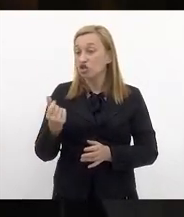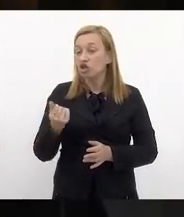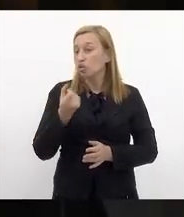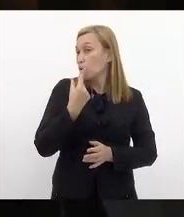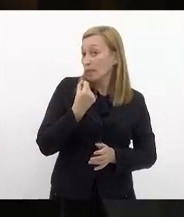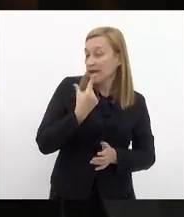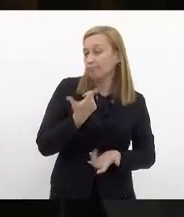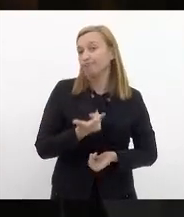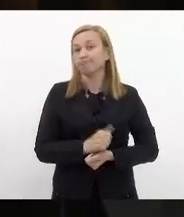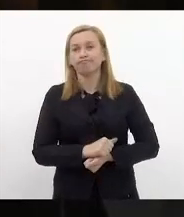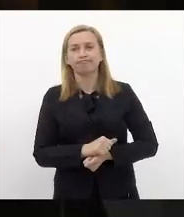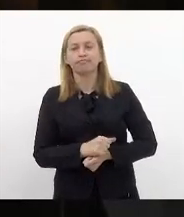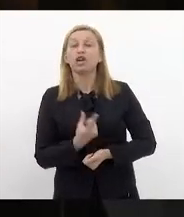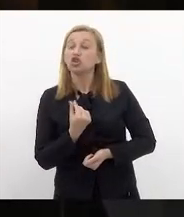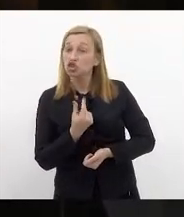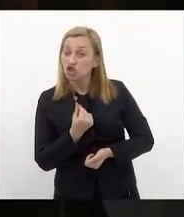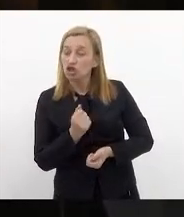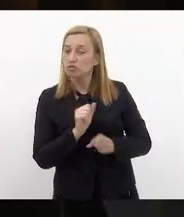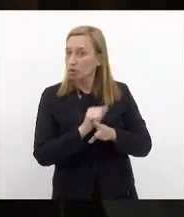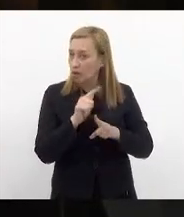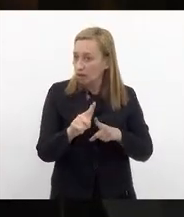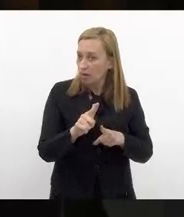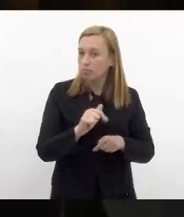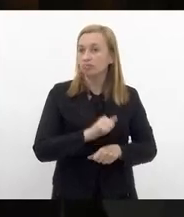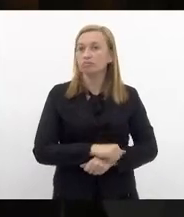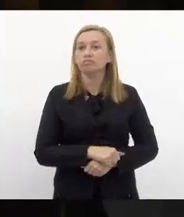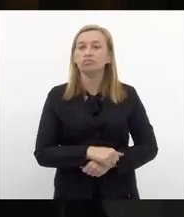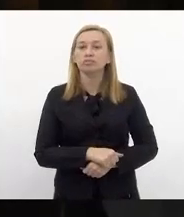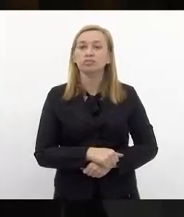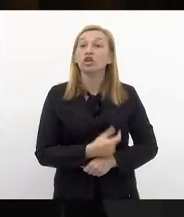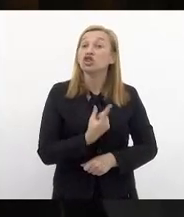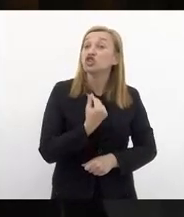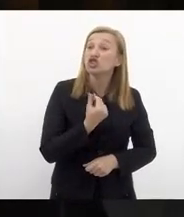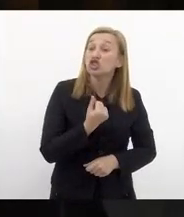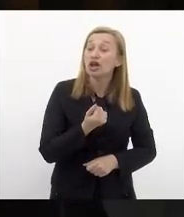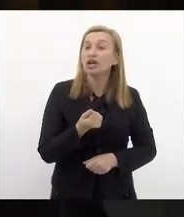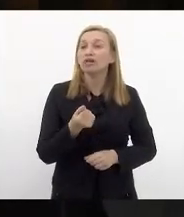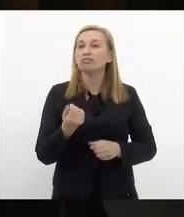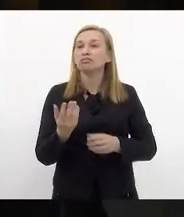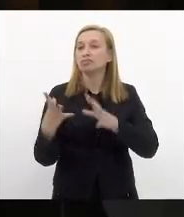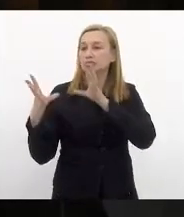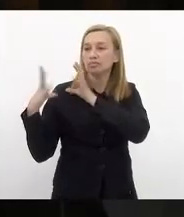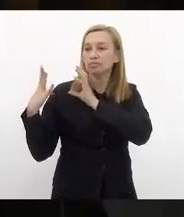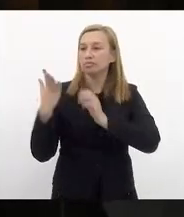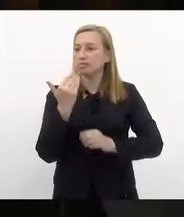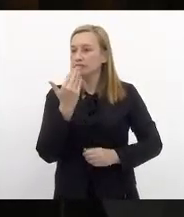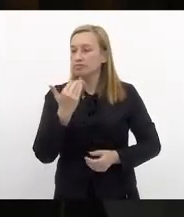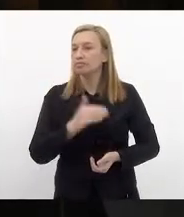remédio, é o dinheiro do aluguel, é o dinheiro da cesta básica,